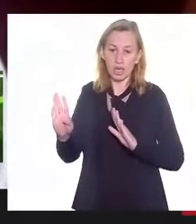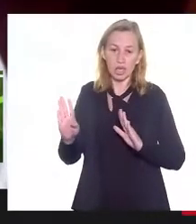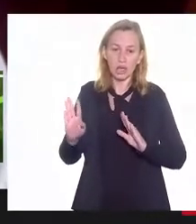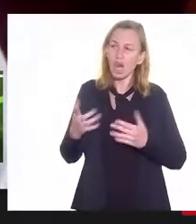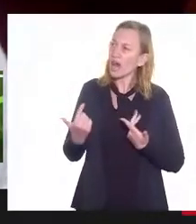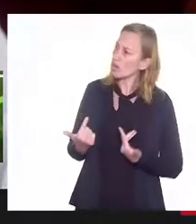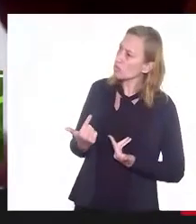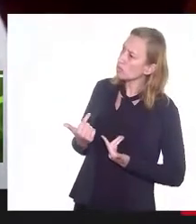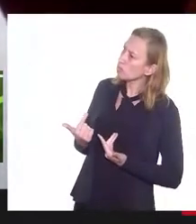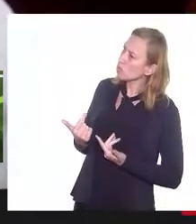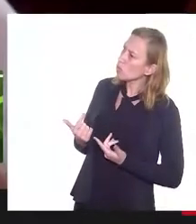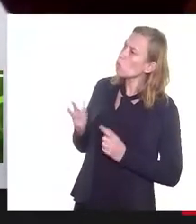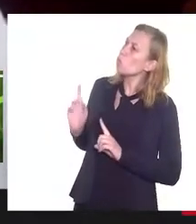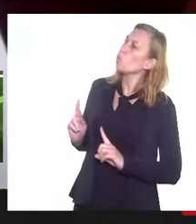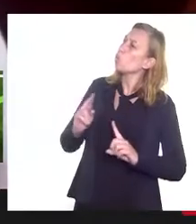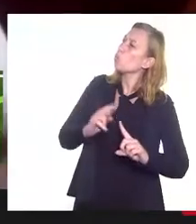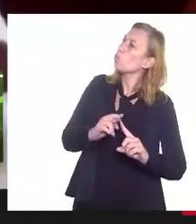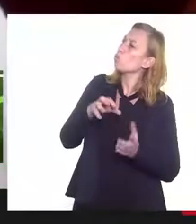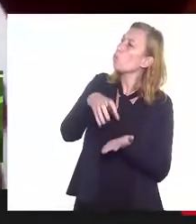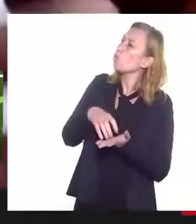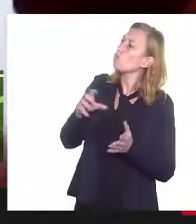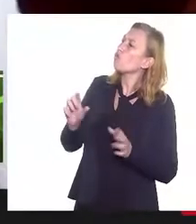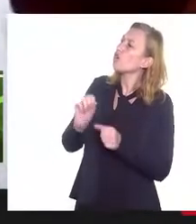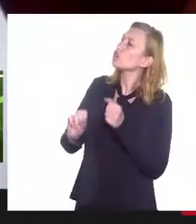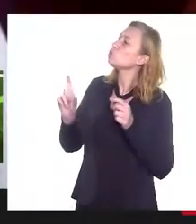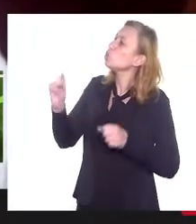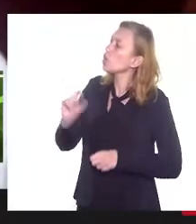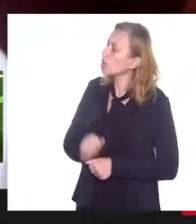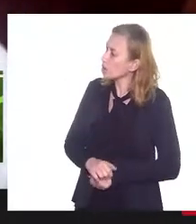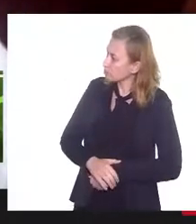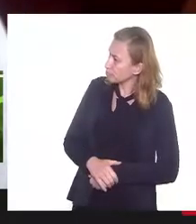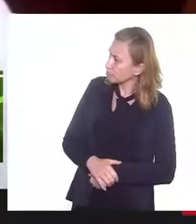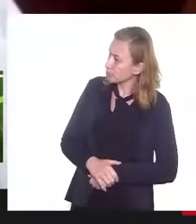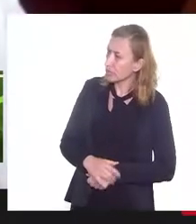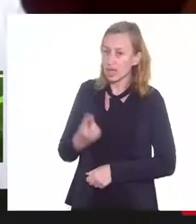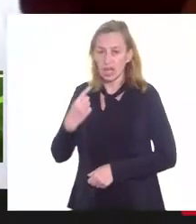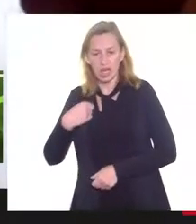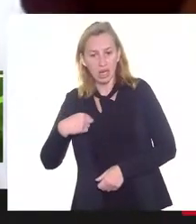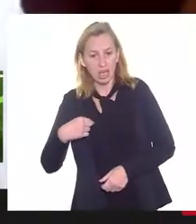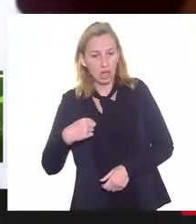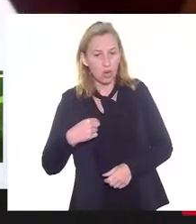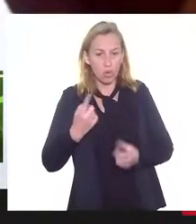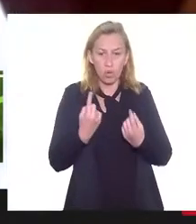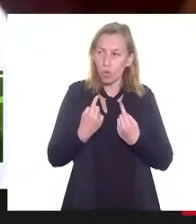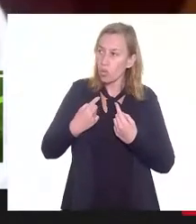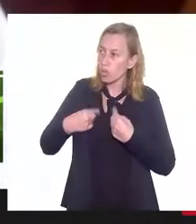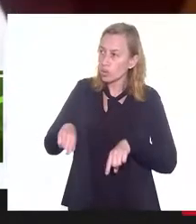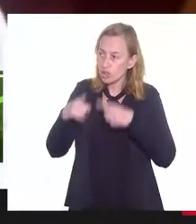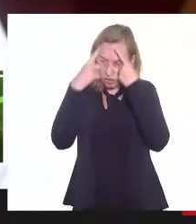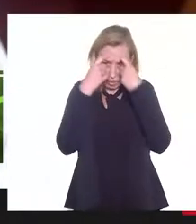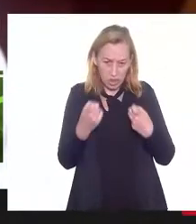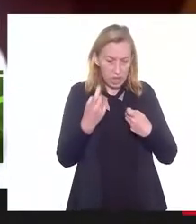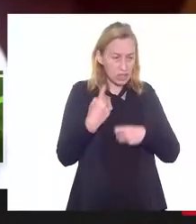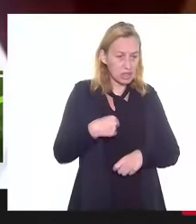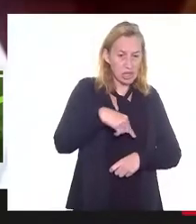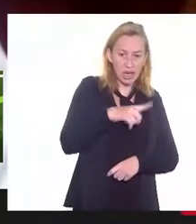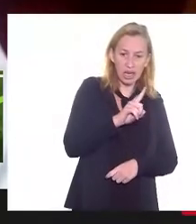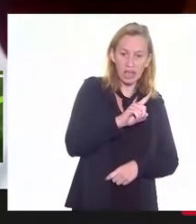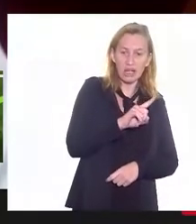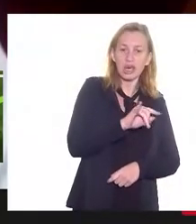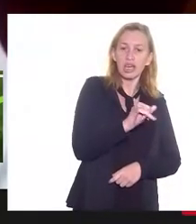fazendo por conta dos ataques na Ilha do Governador, no Morro do